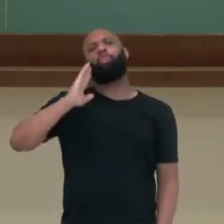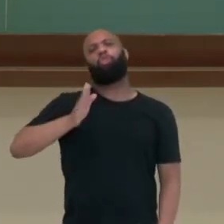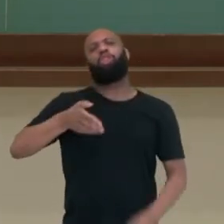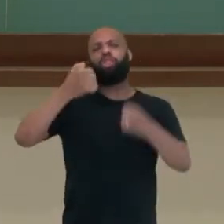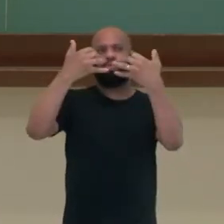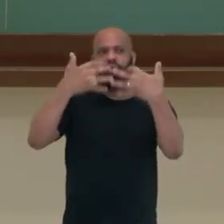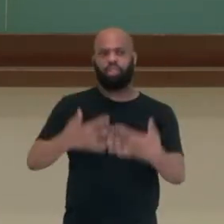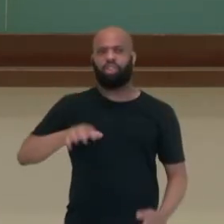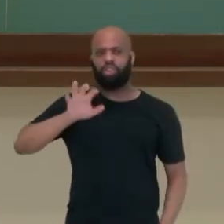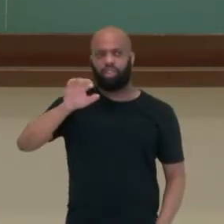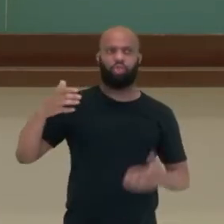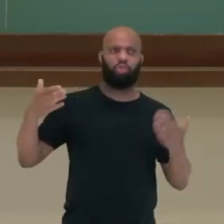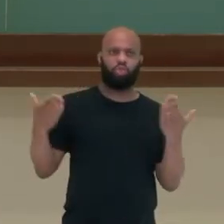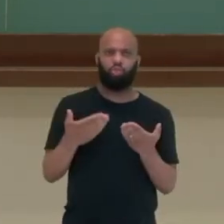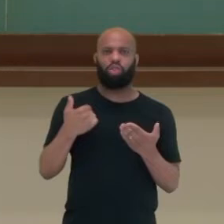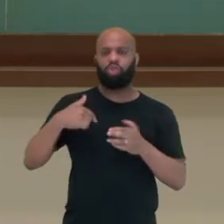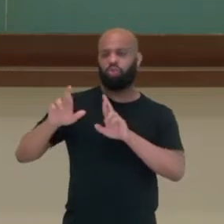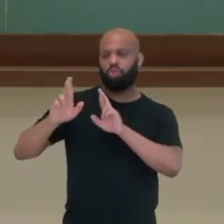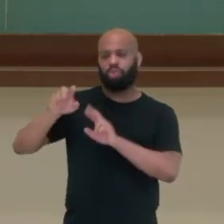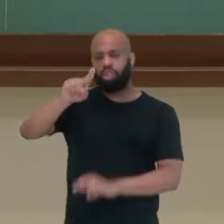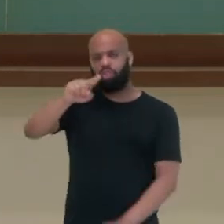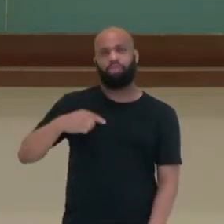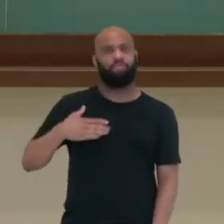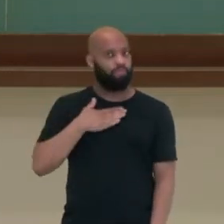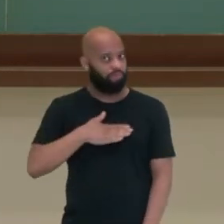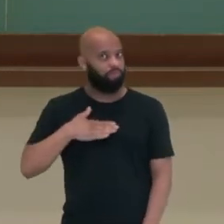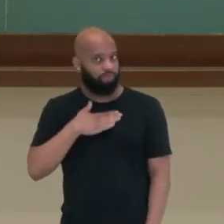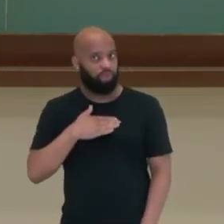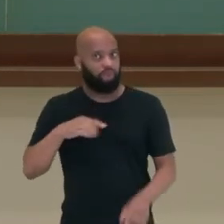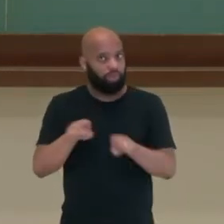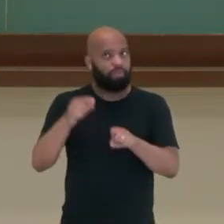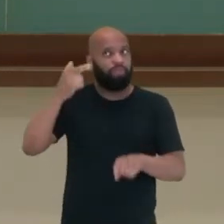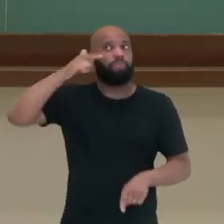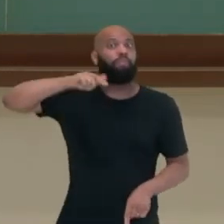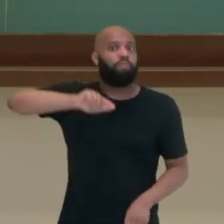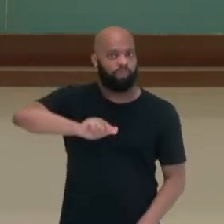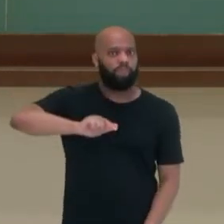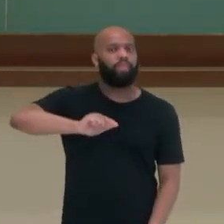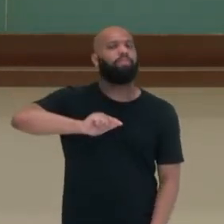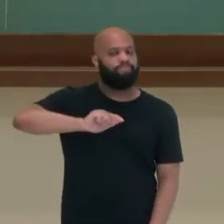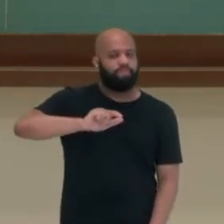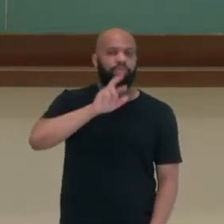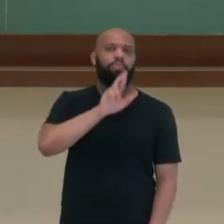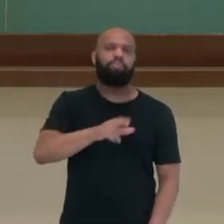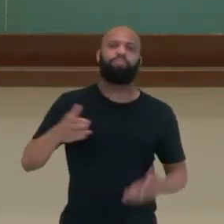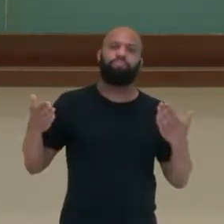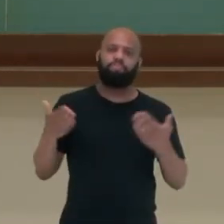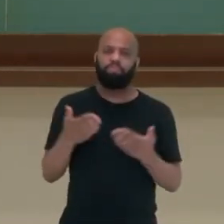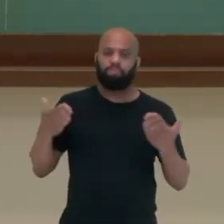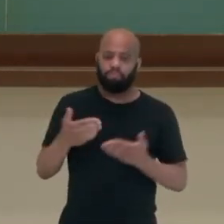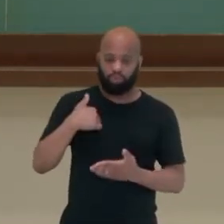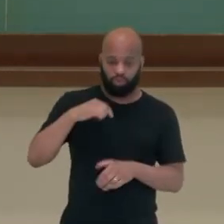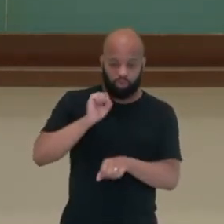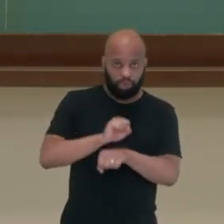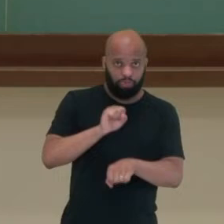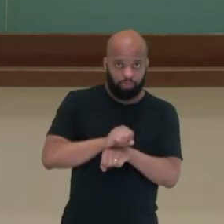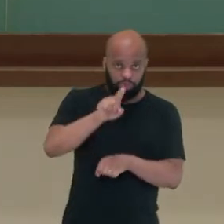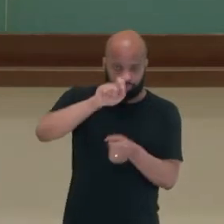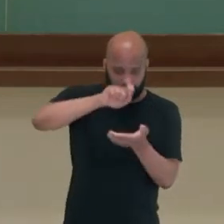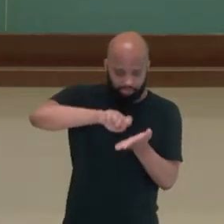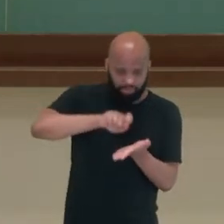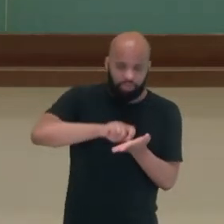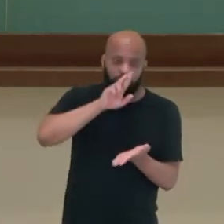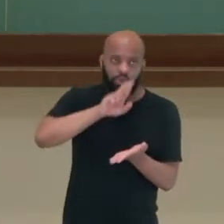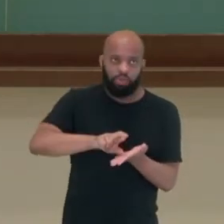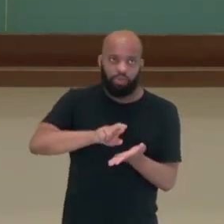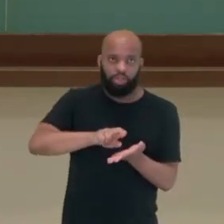isso hoje aqui. Eu espero que você tenha ficado espertinho e saiba responder. Então, enquanto você vai respondendo, eu fico aqui, você fica aí, nós